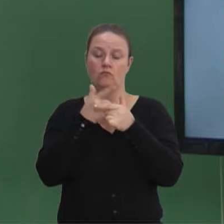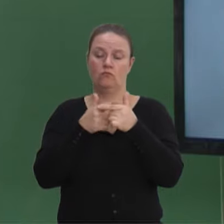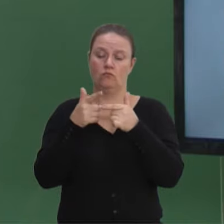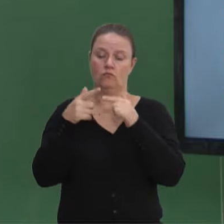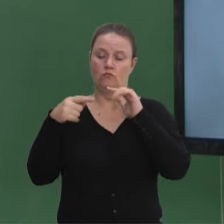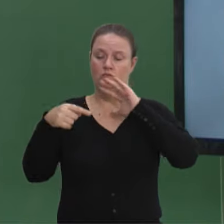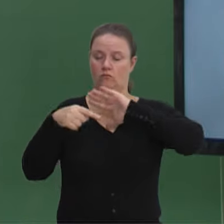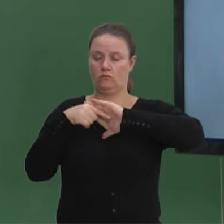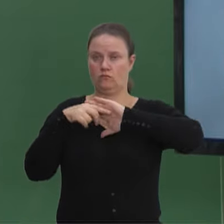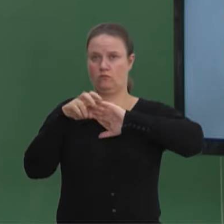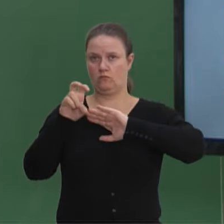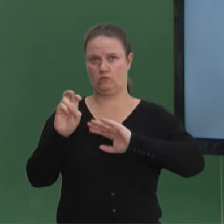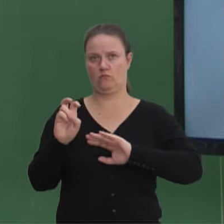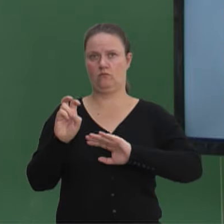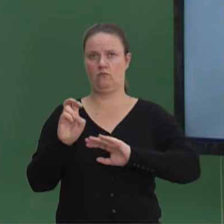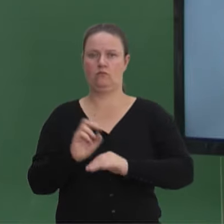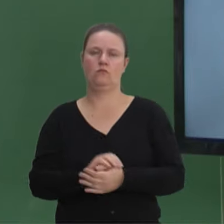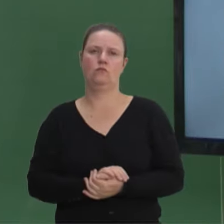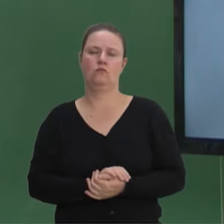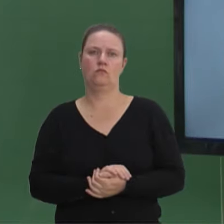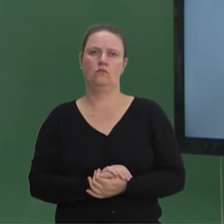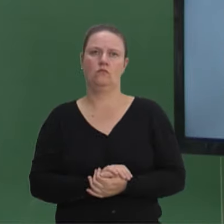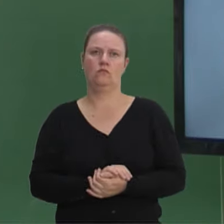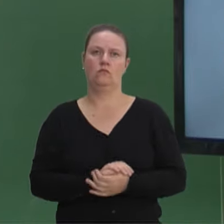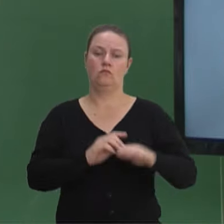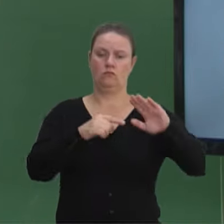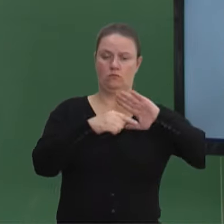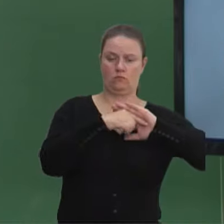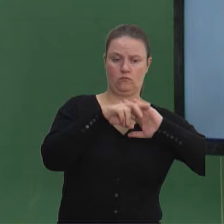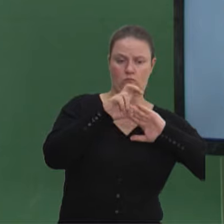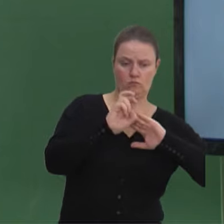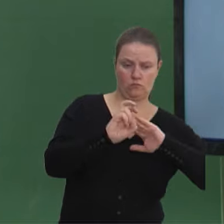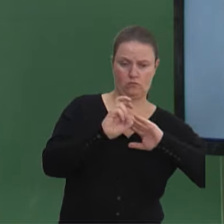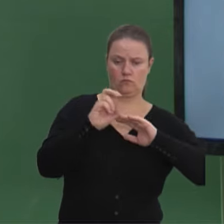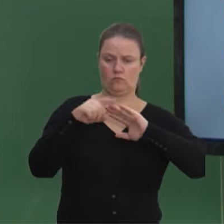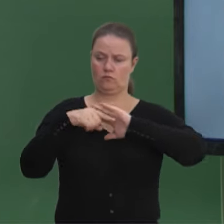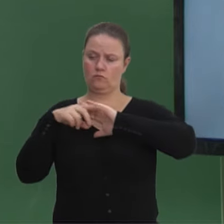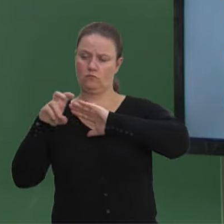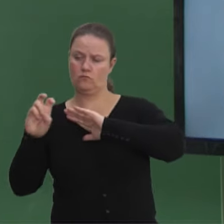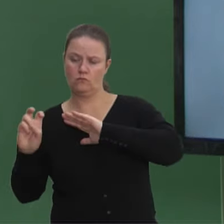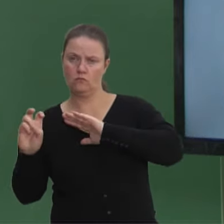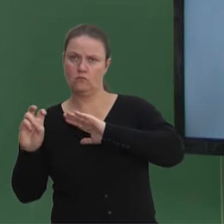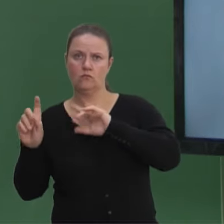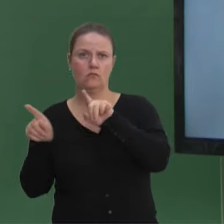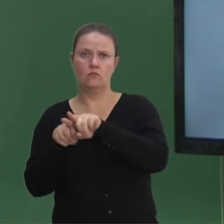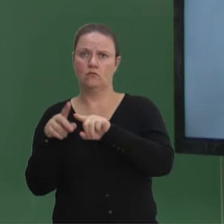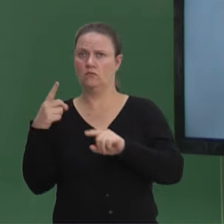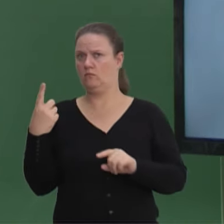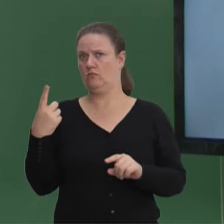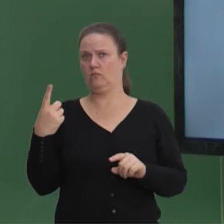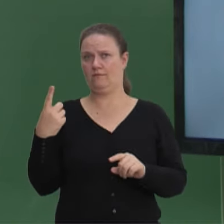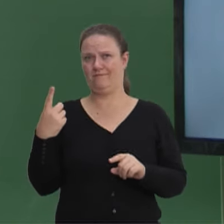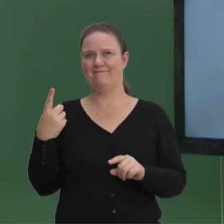5. Por quê? Se eu dividir menos 5 por menos 5, a gente vai ter um 1 aqui. Vamos fazer.